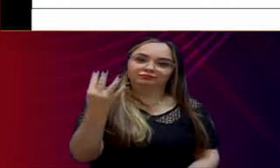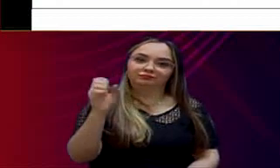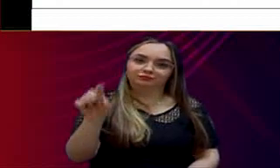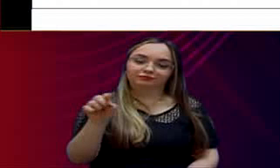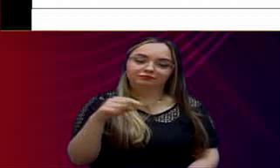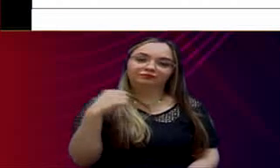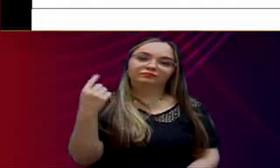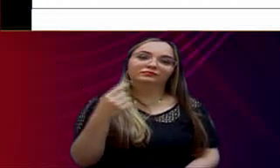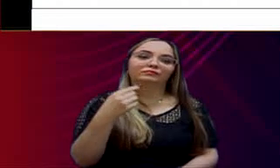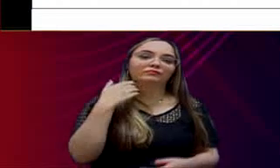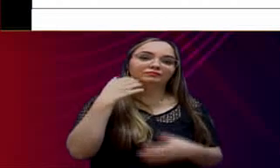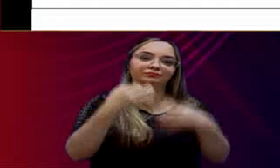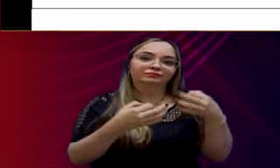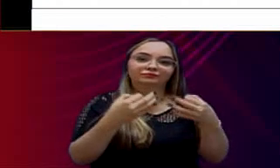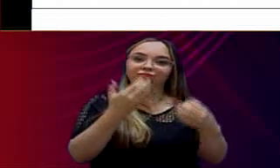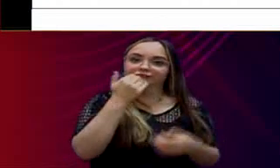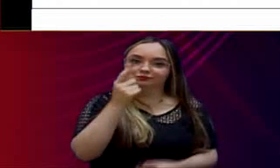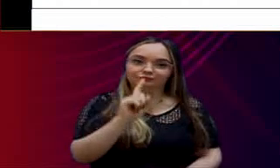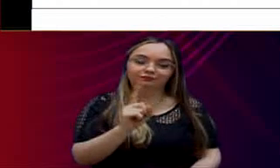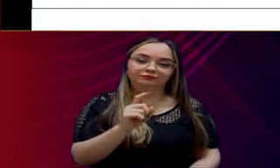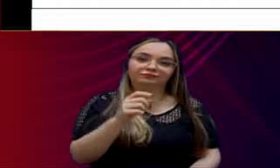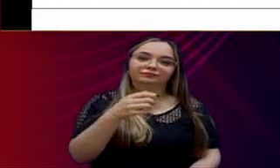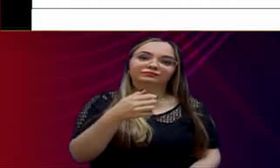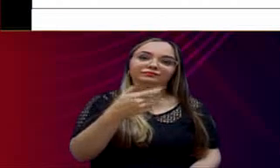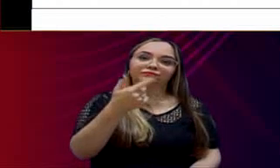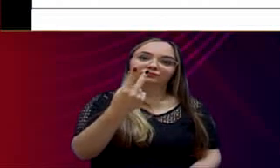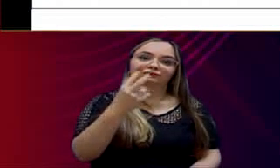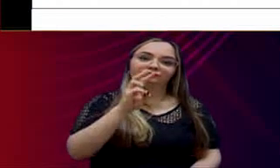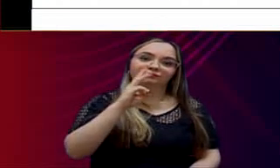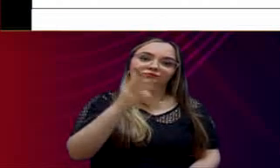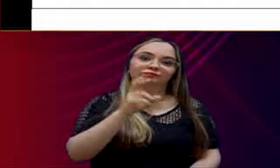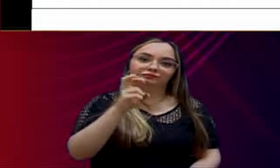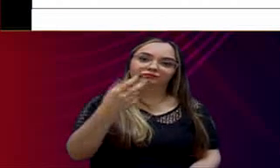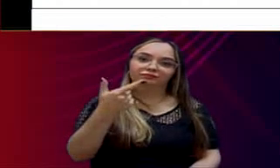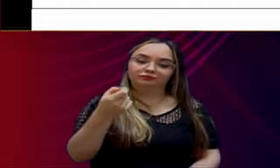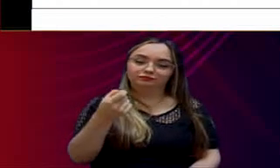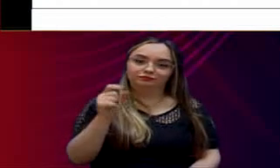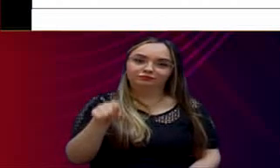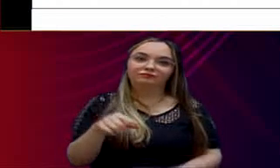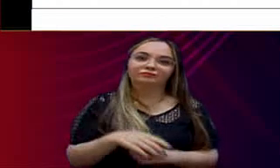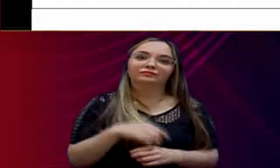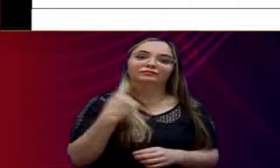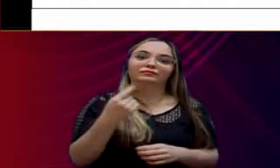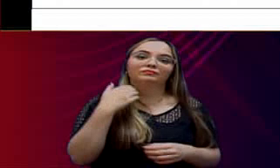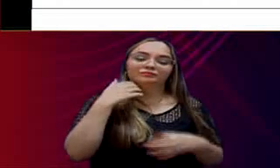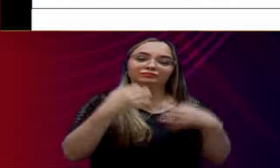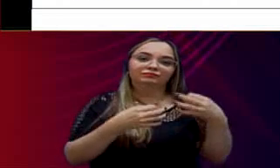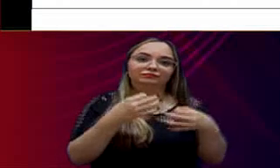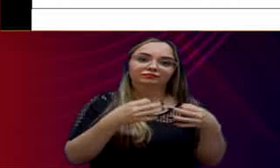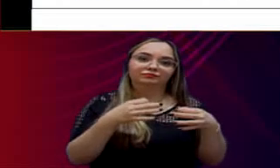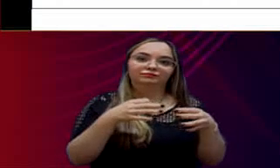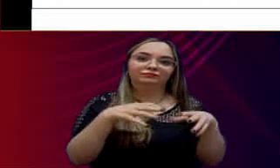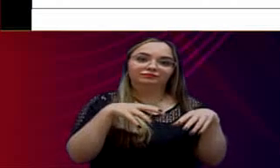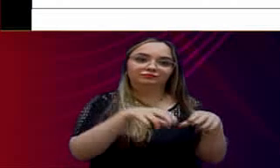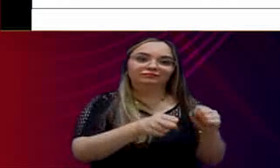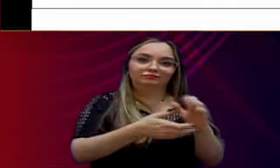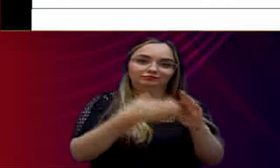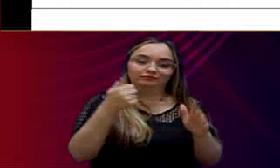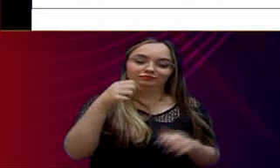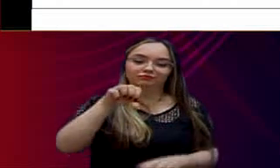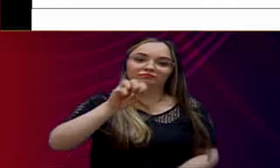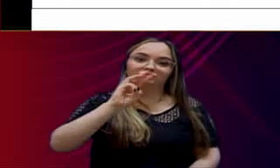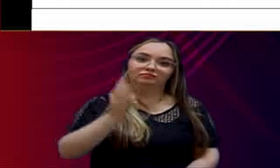precatórios judiciais não alimentício de 2 milhões 520 precatório judiciais de desapropriação de 9 milhões